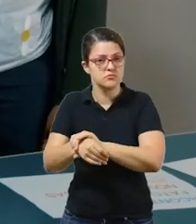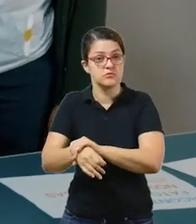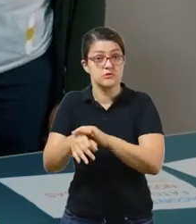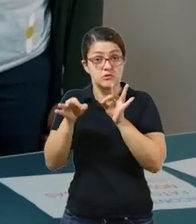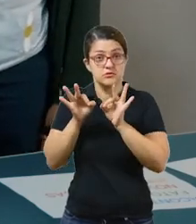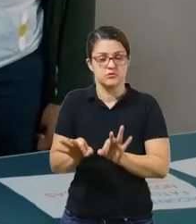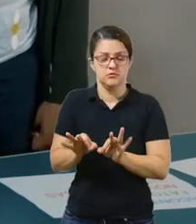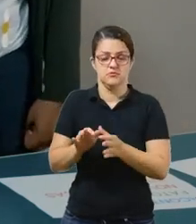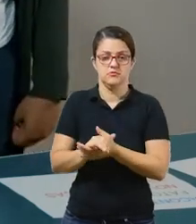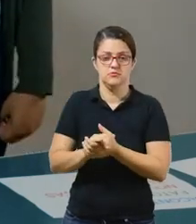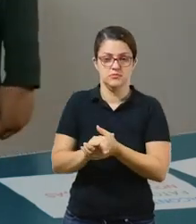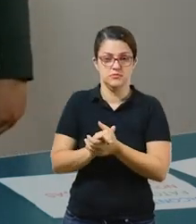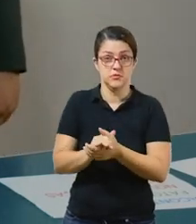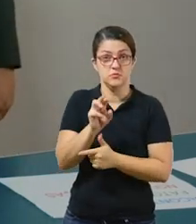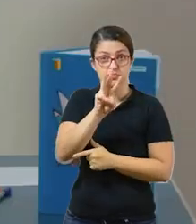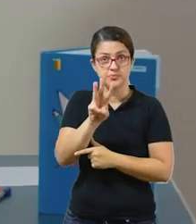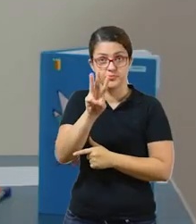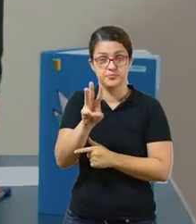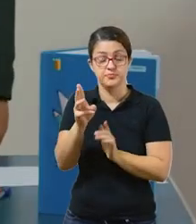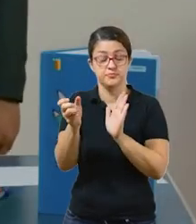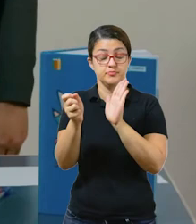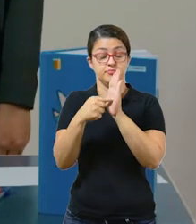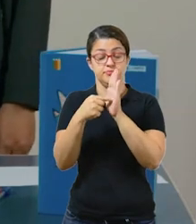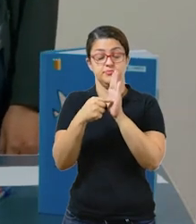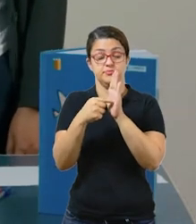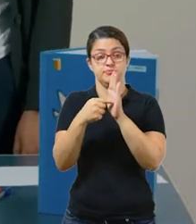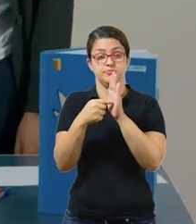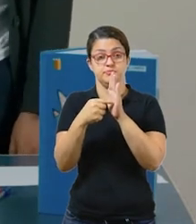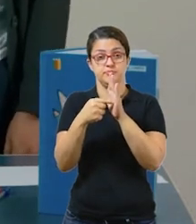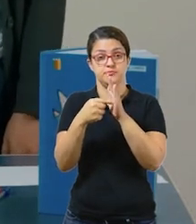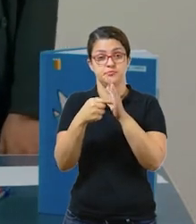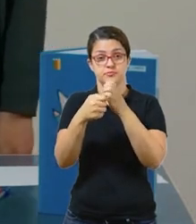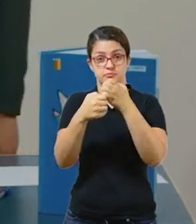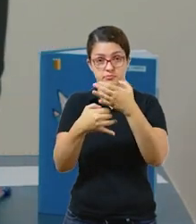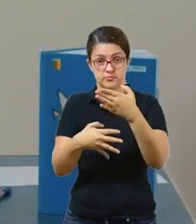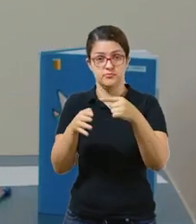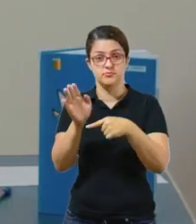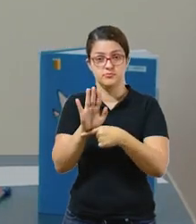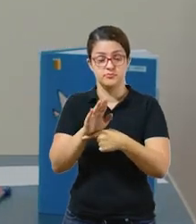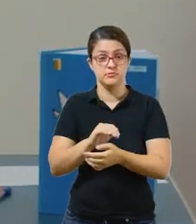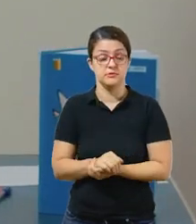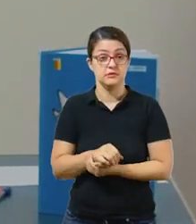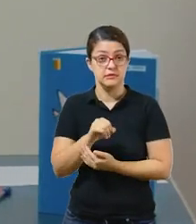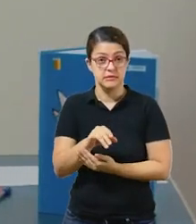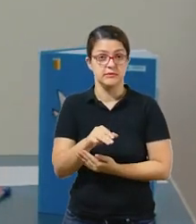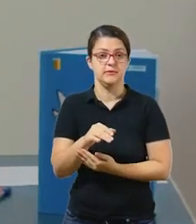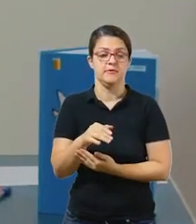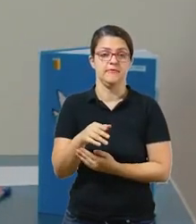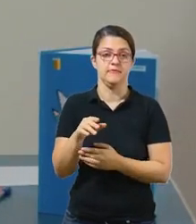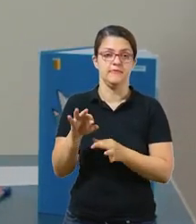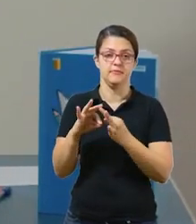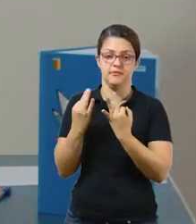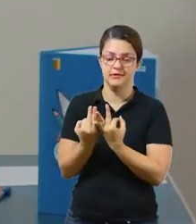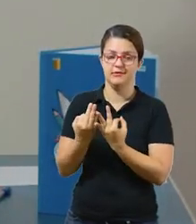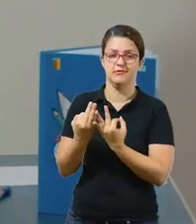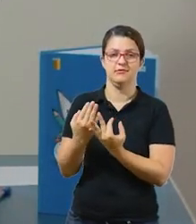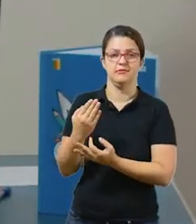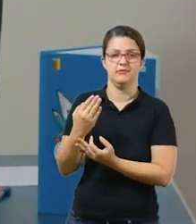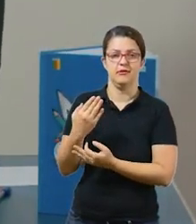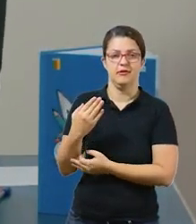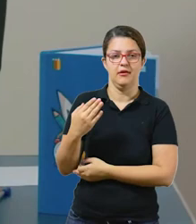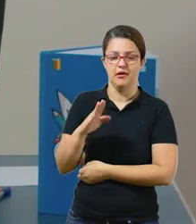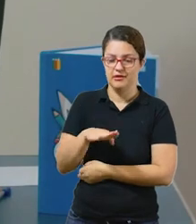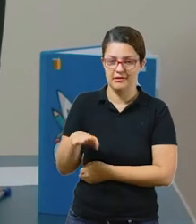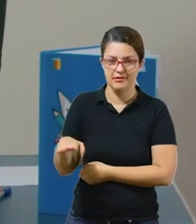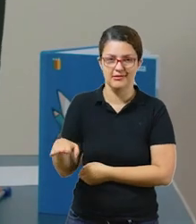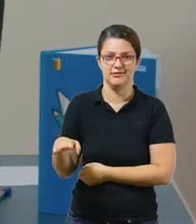que você vai ser direcionado. Aos pais que têm as crianças com deficiência, você também pode assistir o